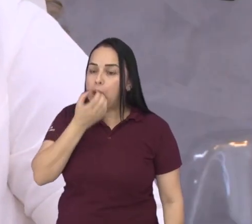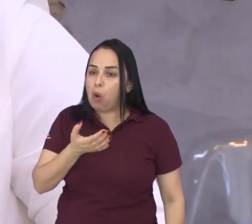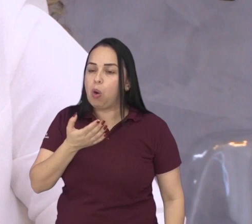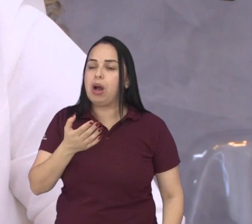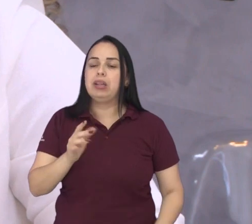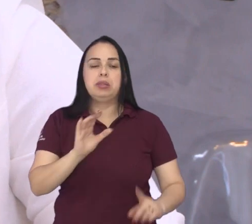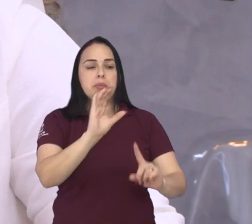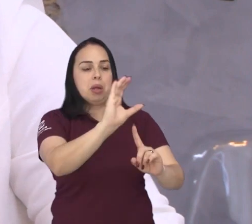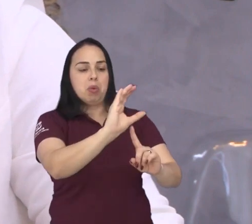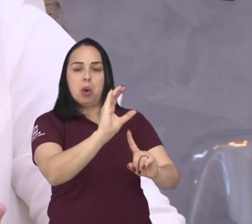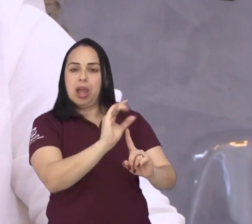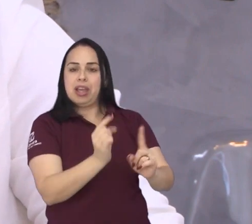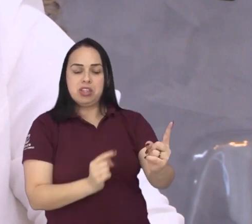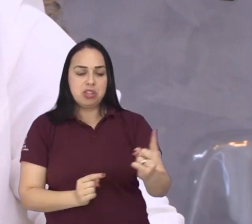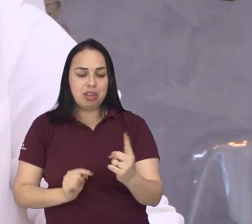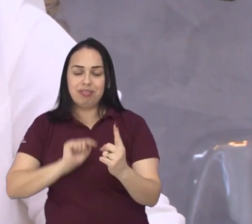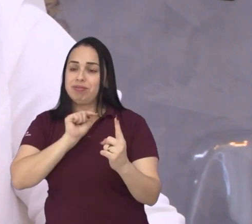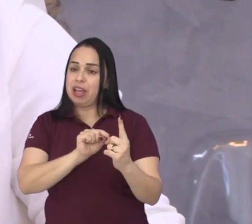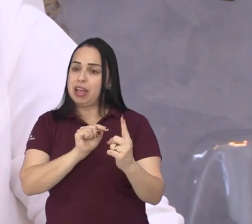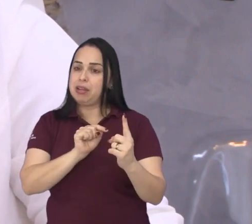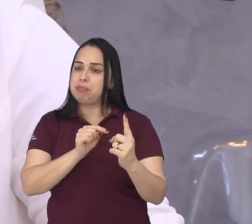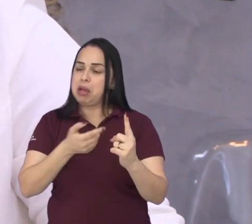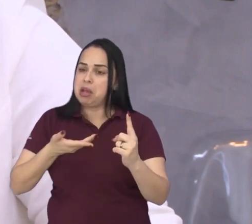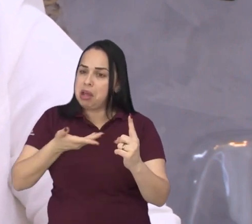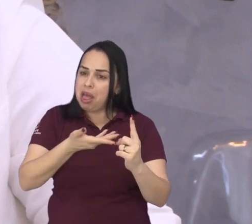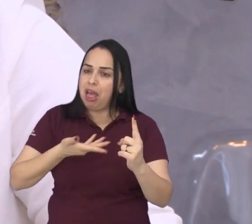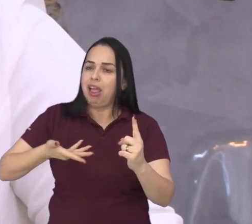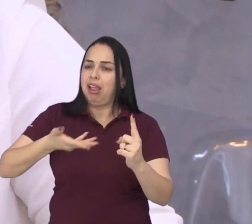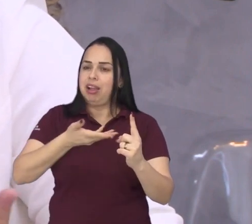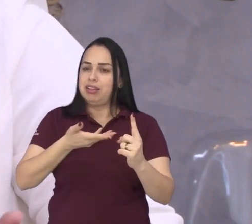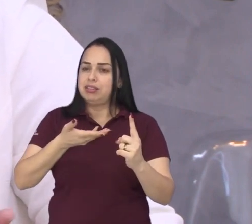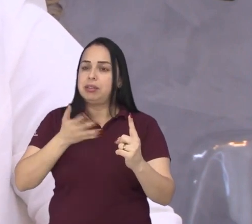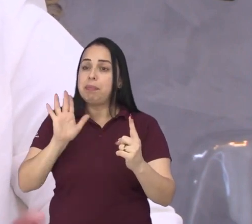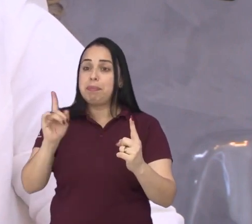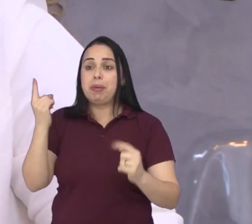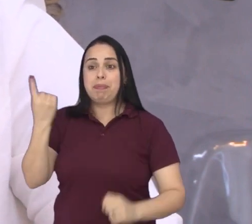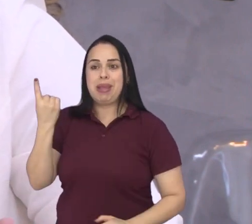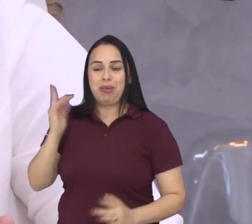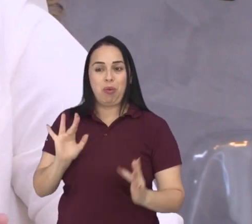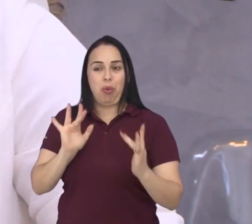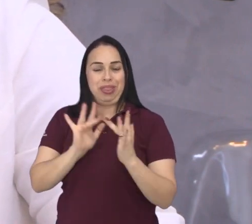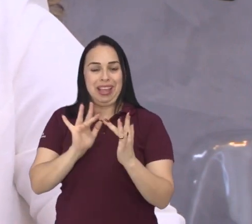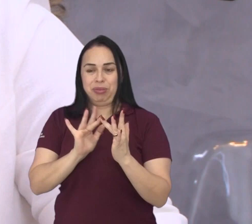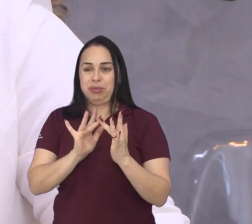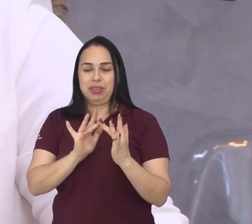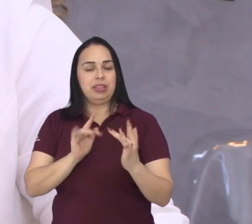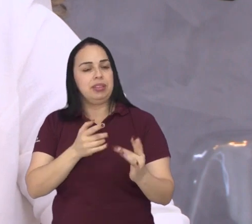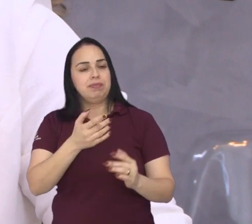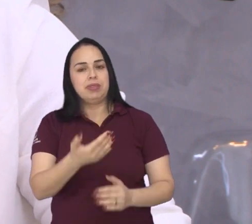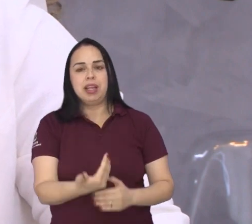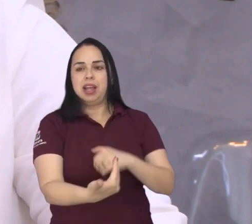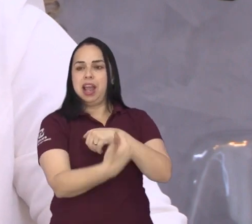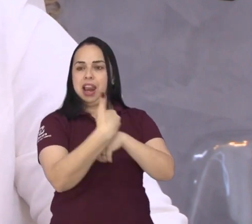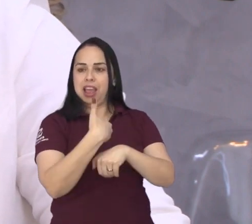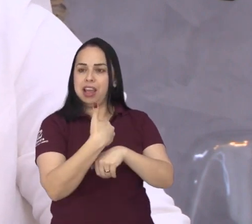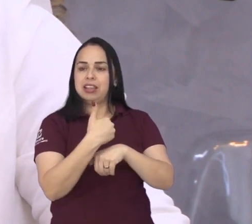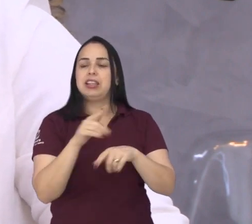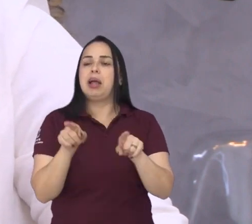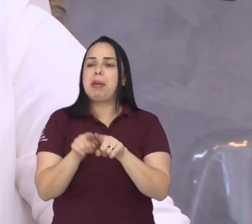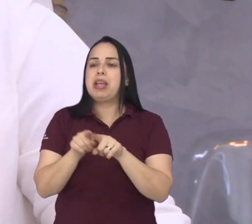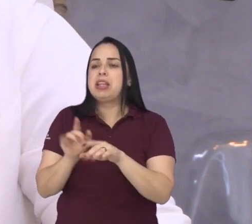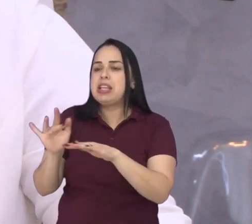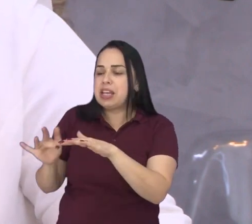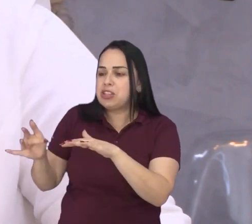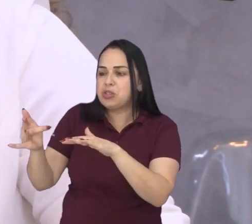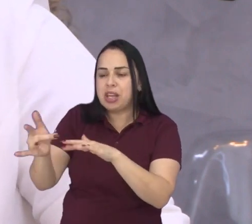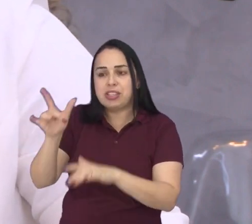uma experiência boa para o seu cliente, né, que seja uma experiência transformadora, vai desde o primeiro contato, na hora que